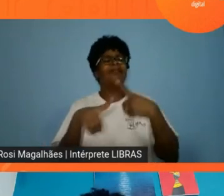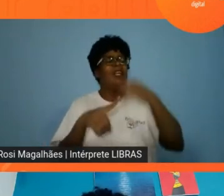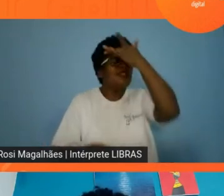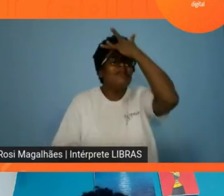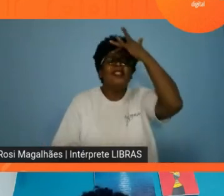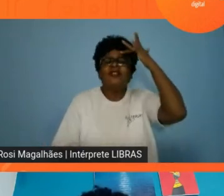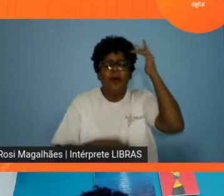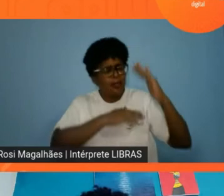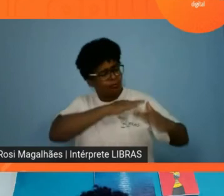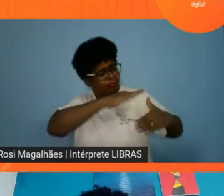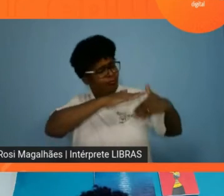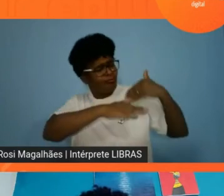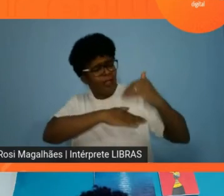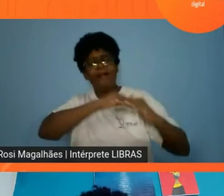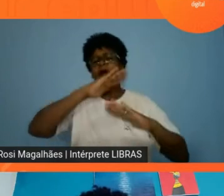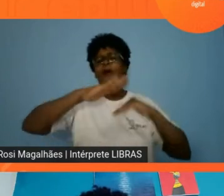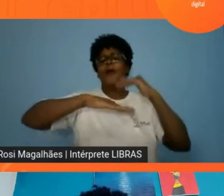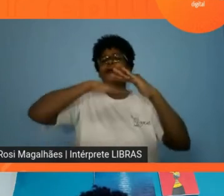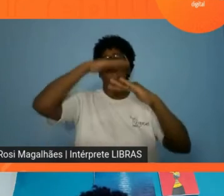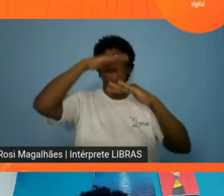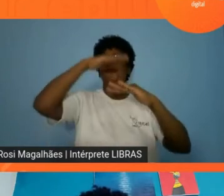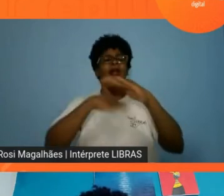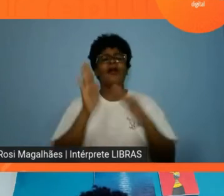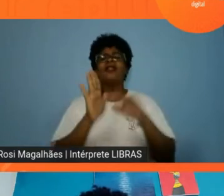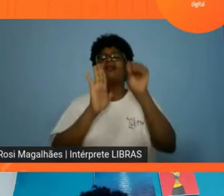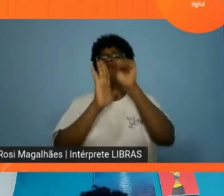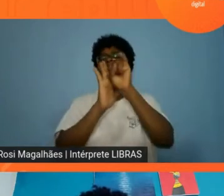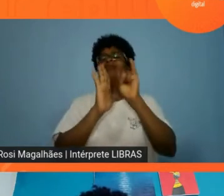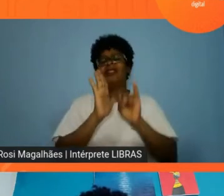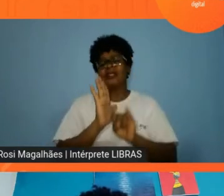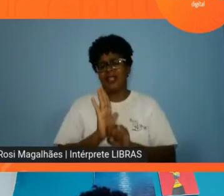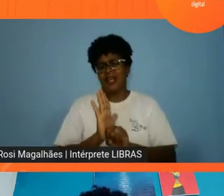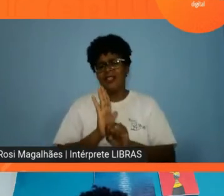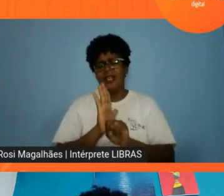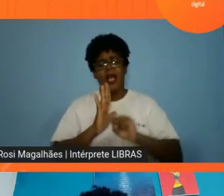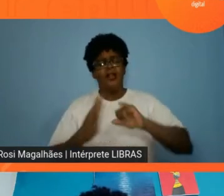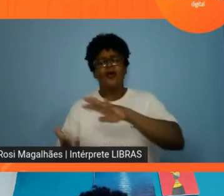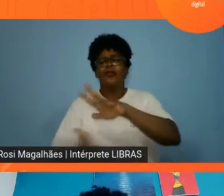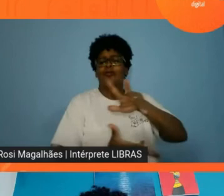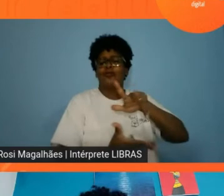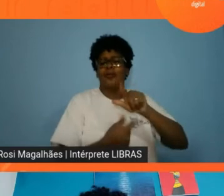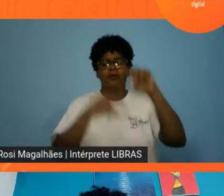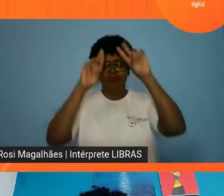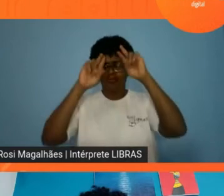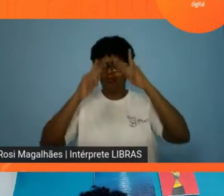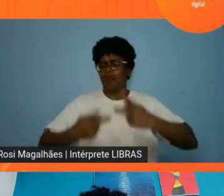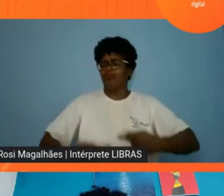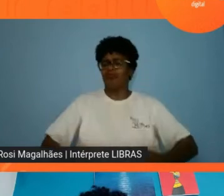que vão construir a nossa identidade, a nossa noção de sujeito,